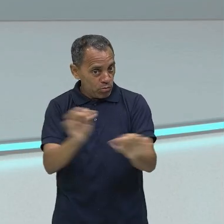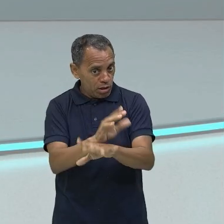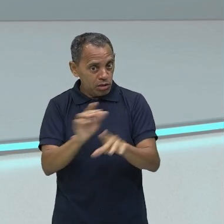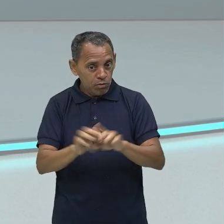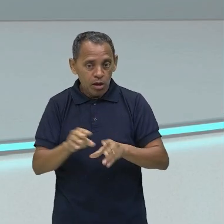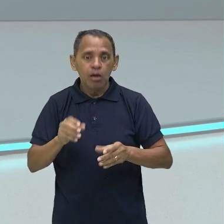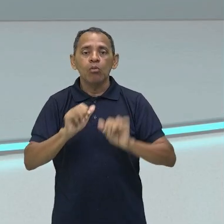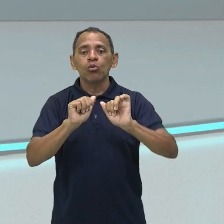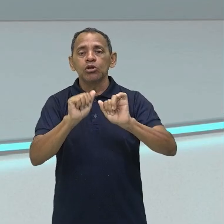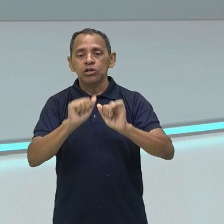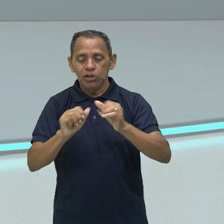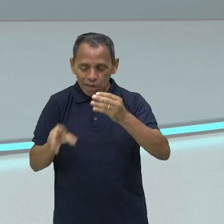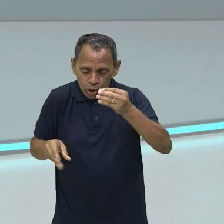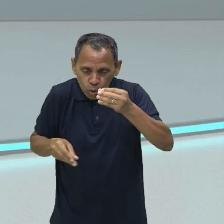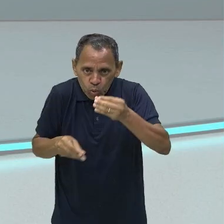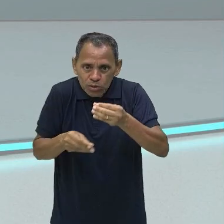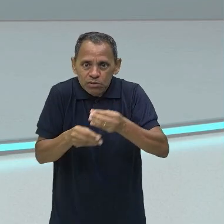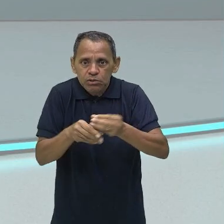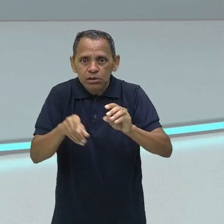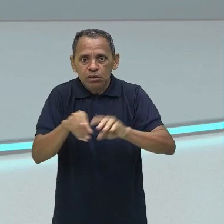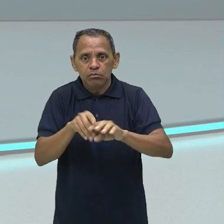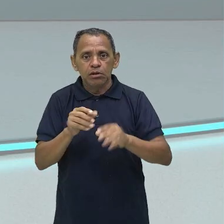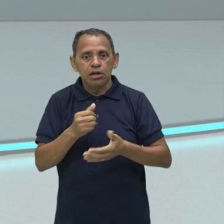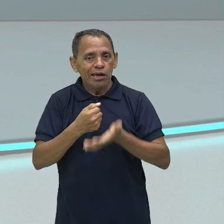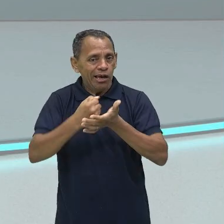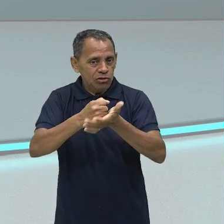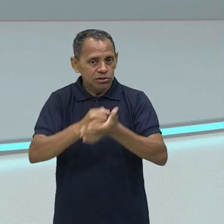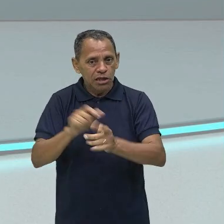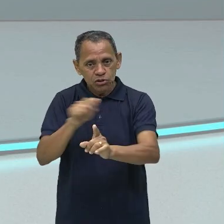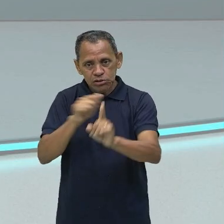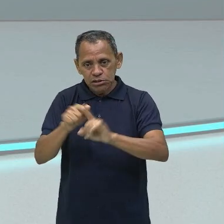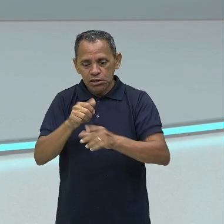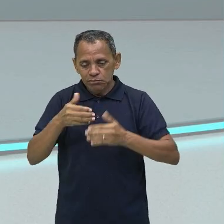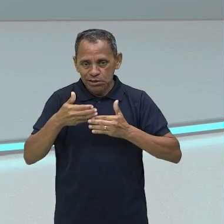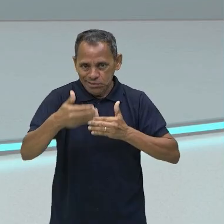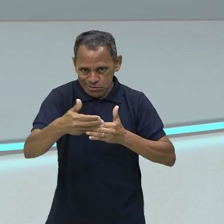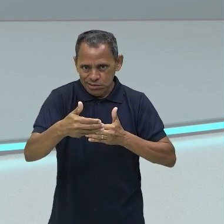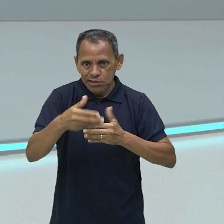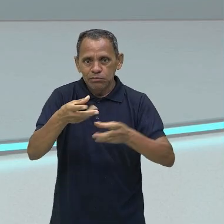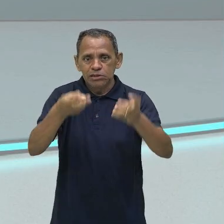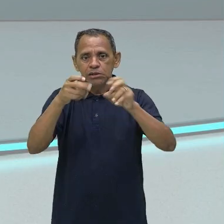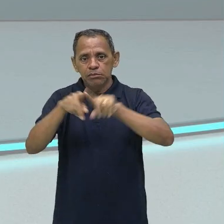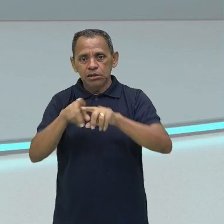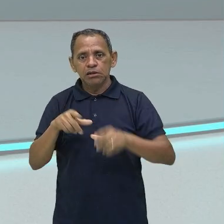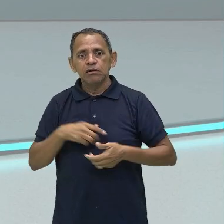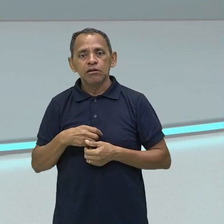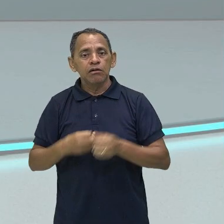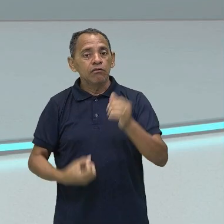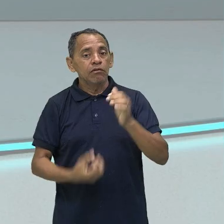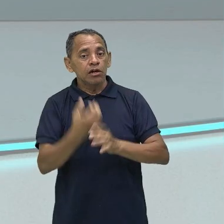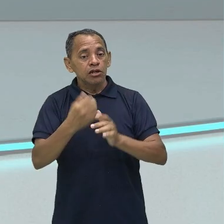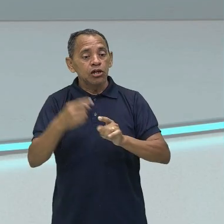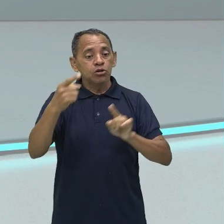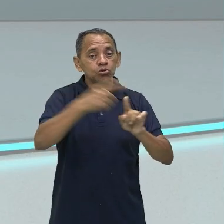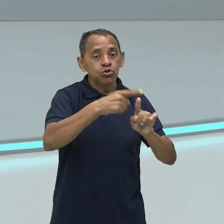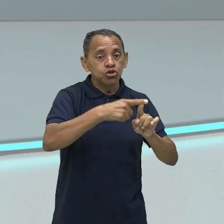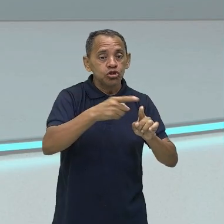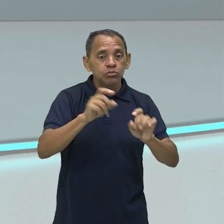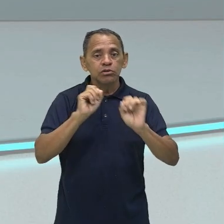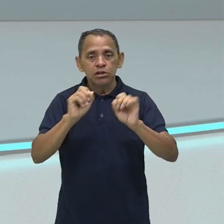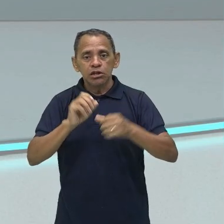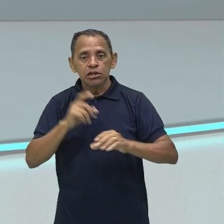para a sociedade. E a partir dali, a gente consegue perceber que vai se criando uma forma de dívida